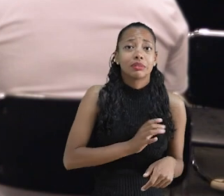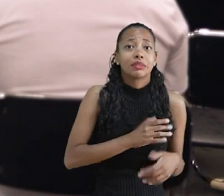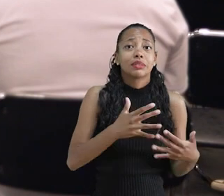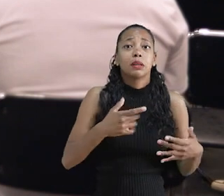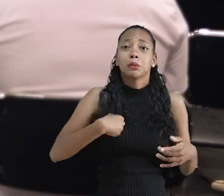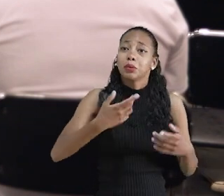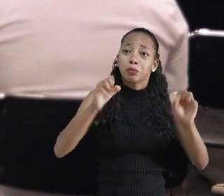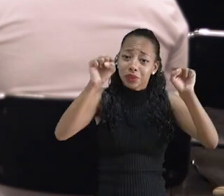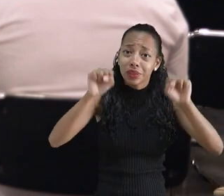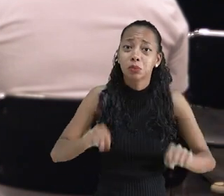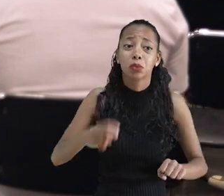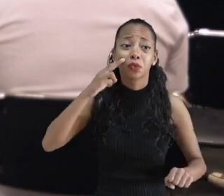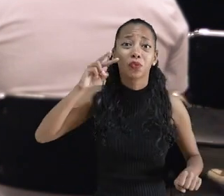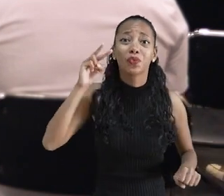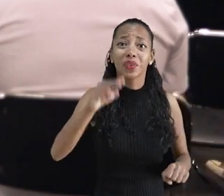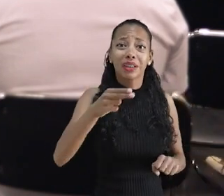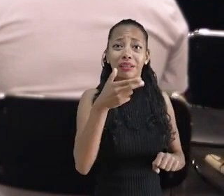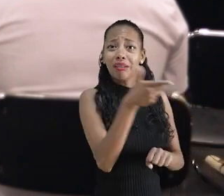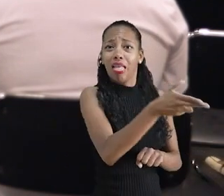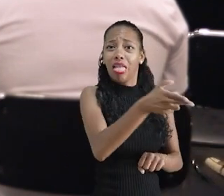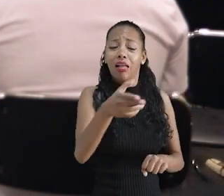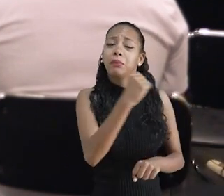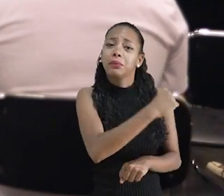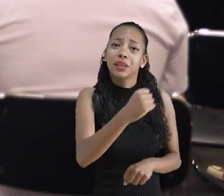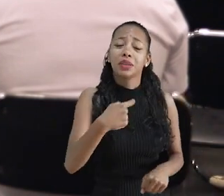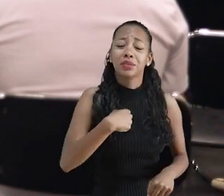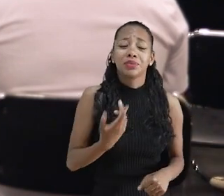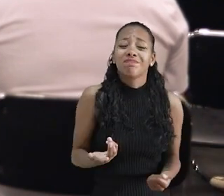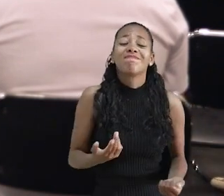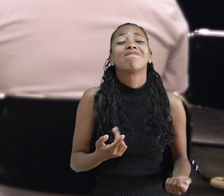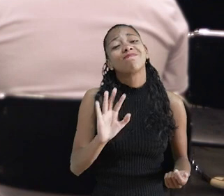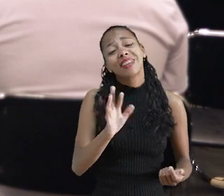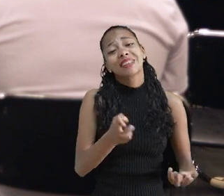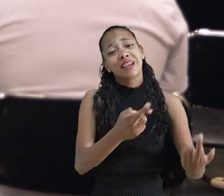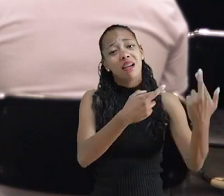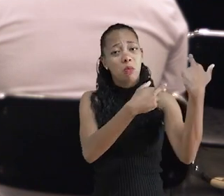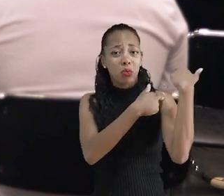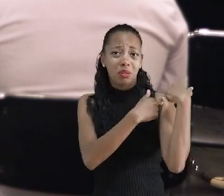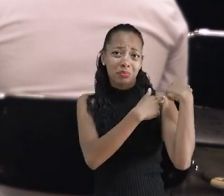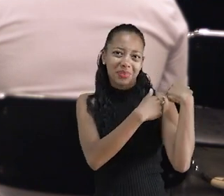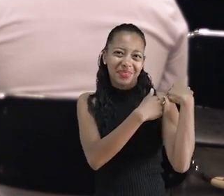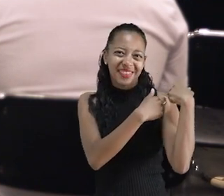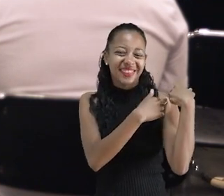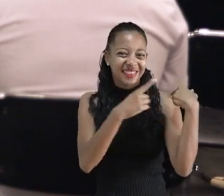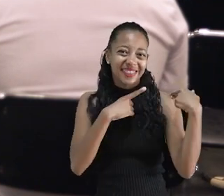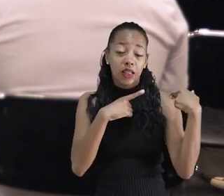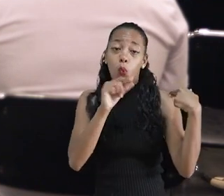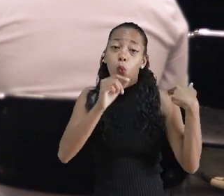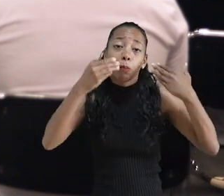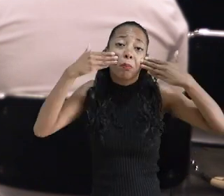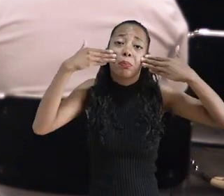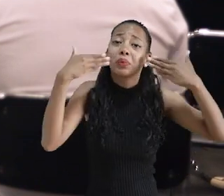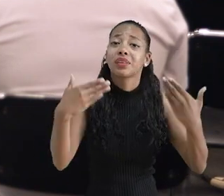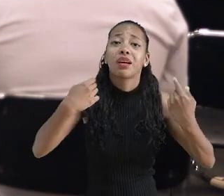pessoas né nos dando essa responsabilidade a gente sabia dessa responsabilidade né porque senão quem iria falar se não fosse a gente